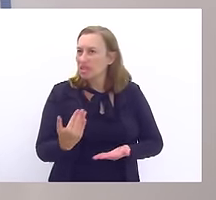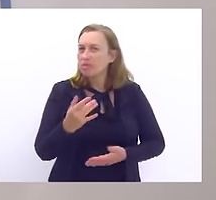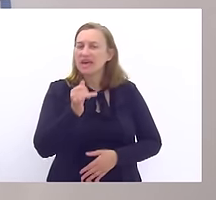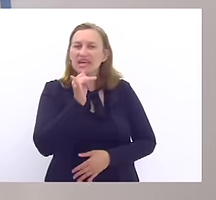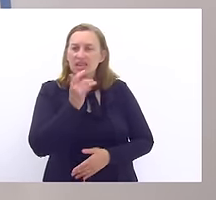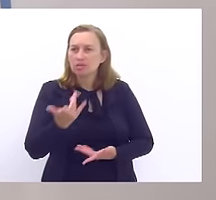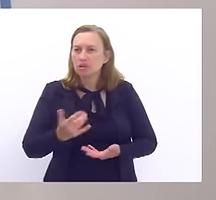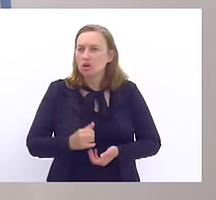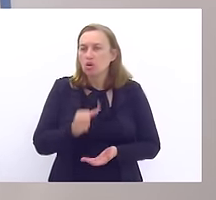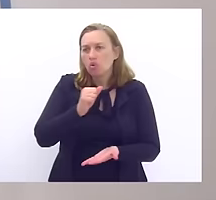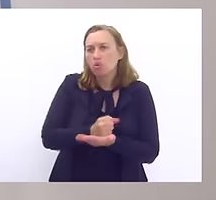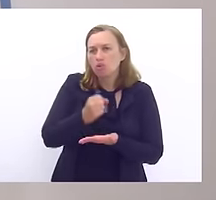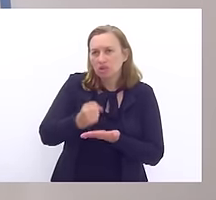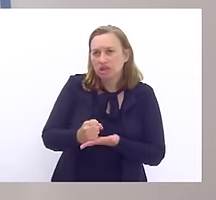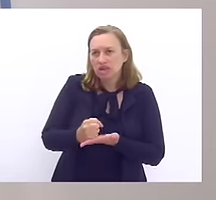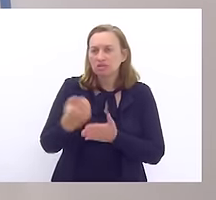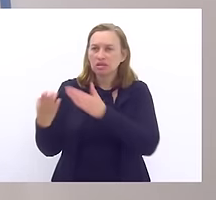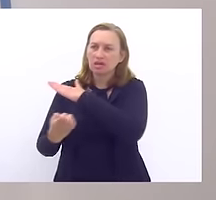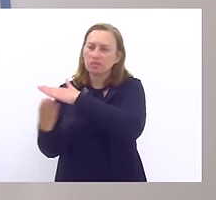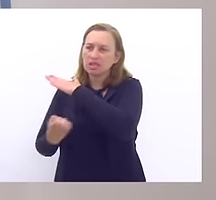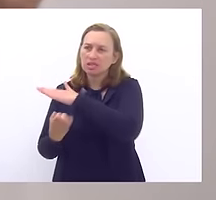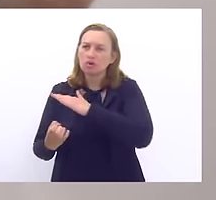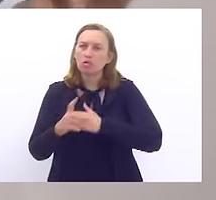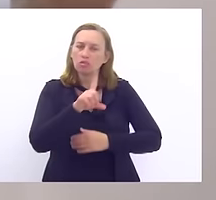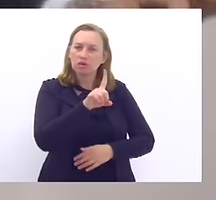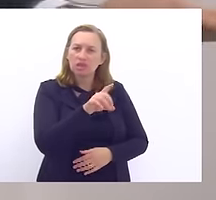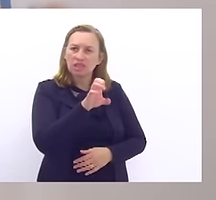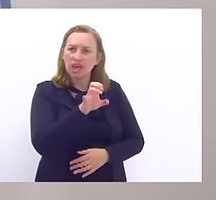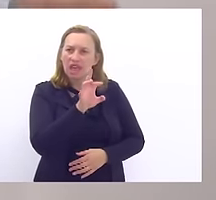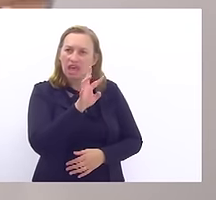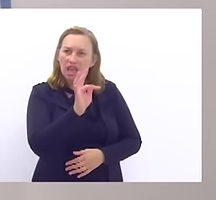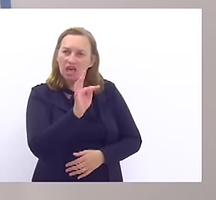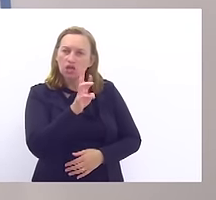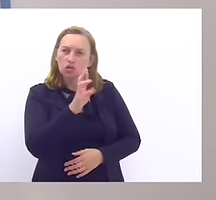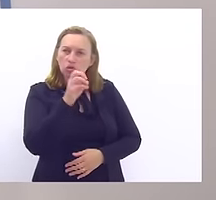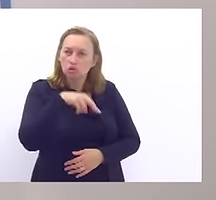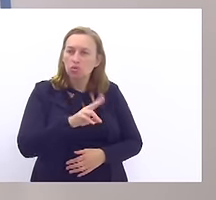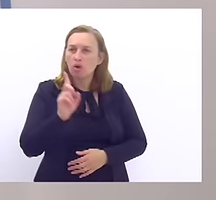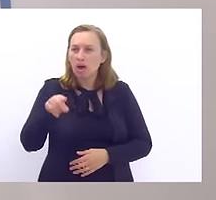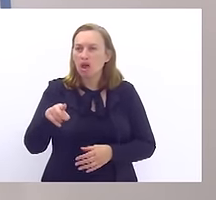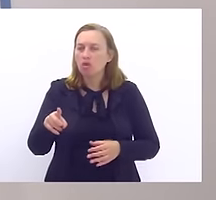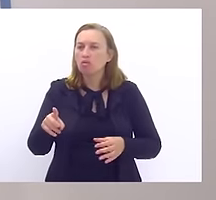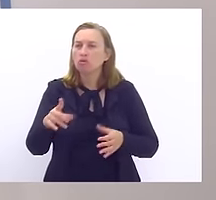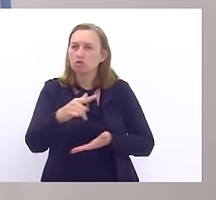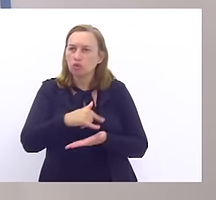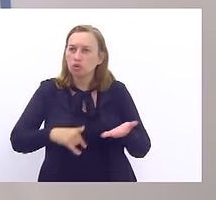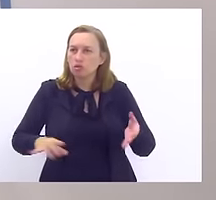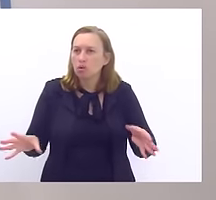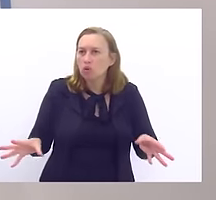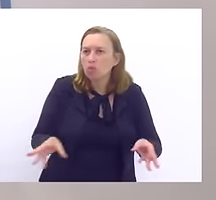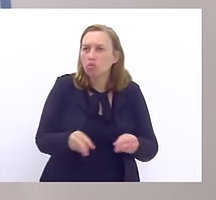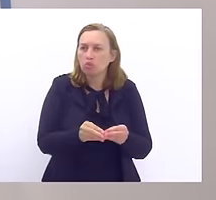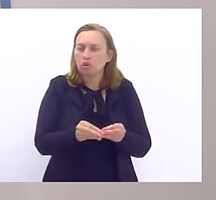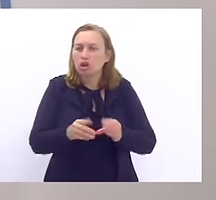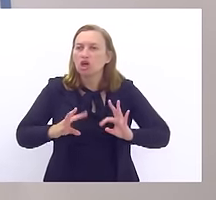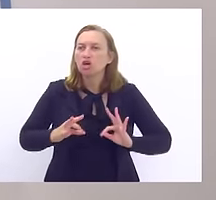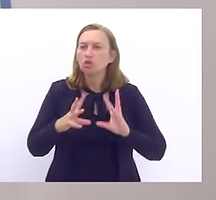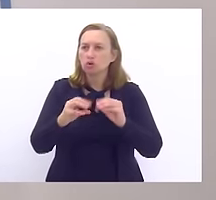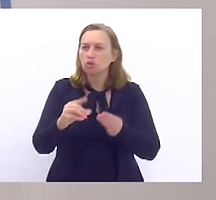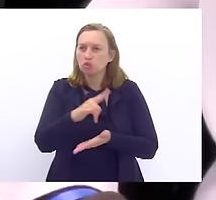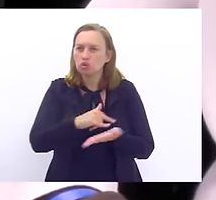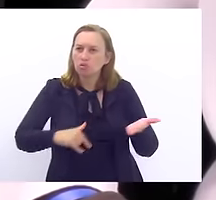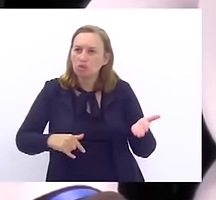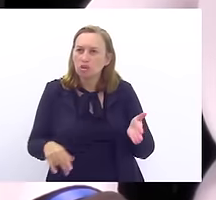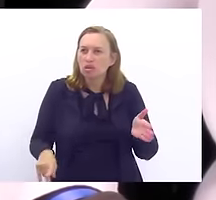o contrato da empresa com o de dentro isso é um documento que vem a colação agora e vai fazer parte e todos os documentos que fazem